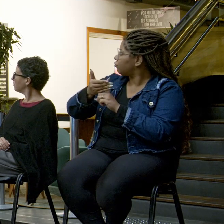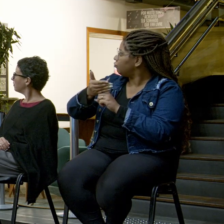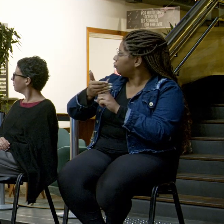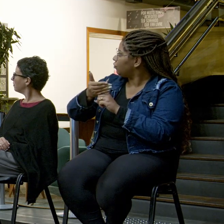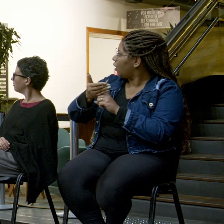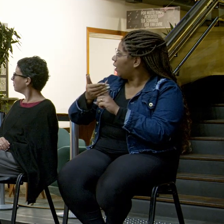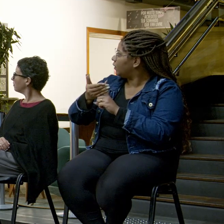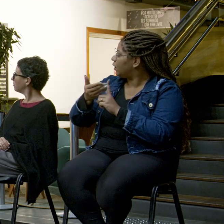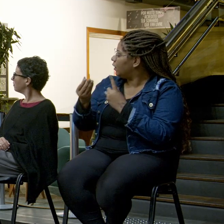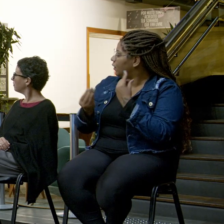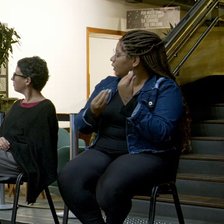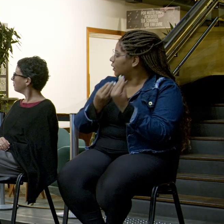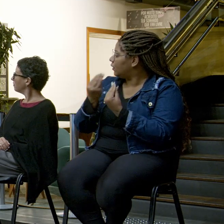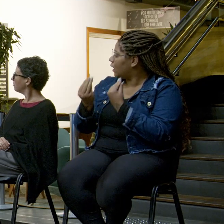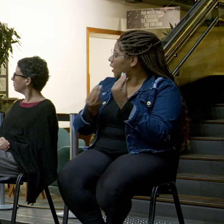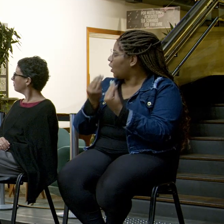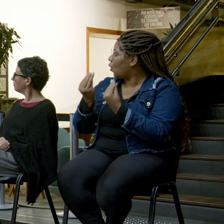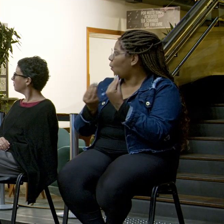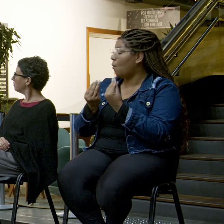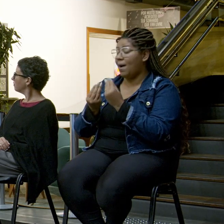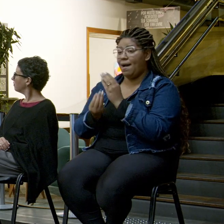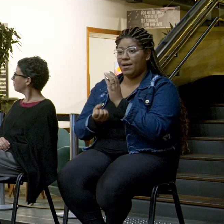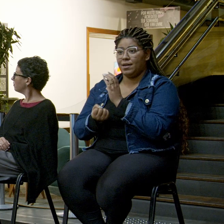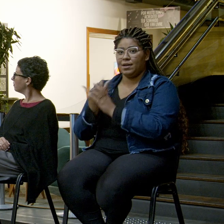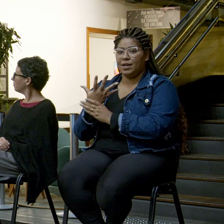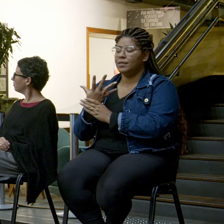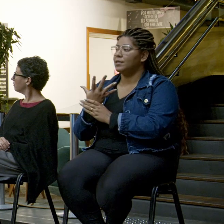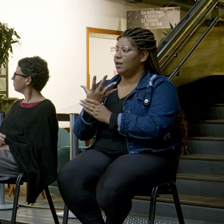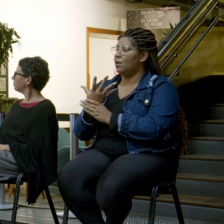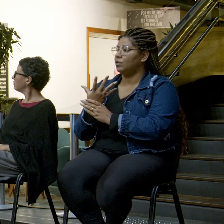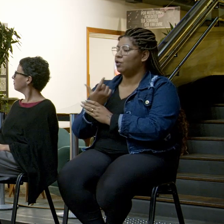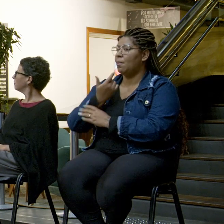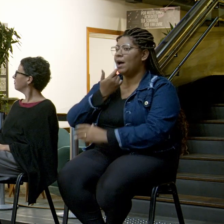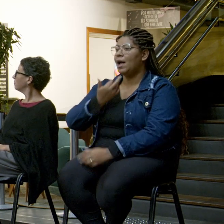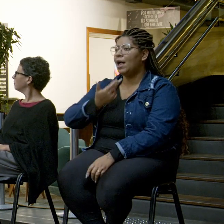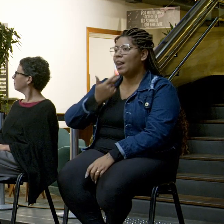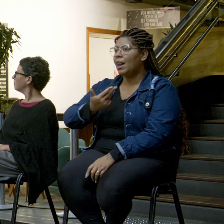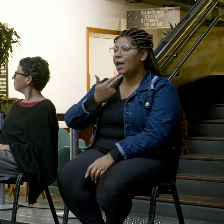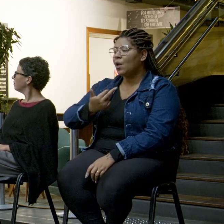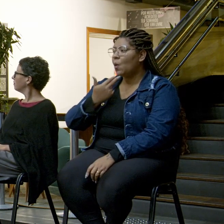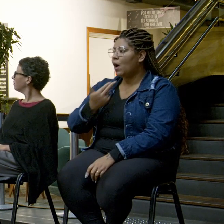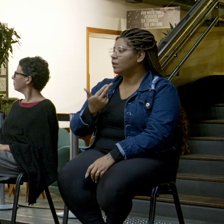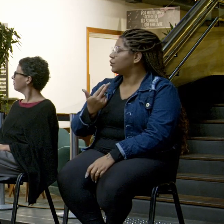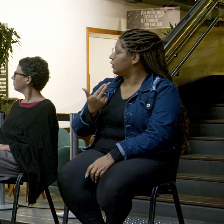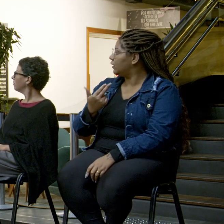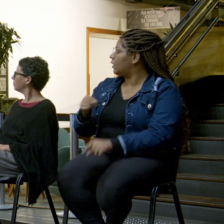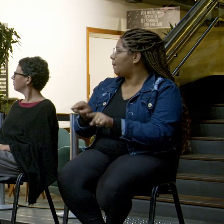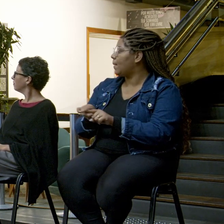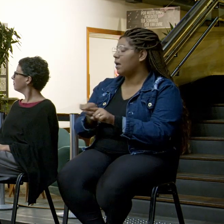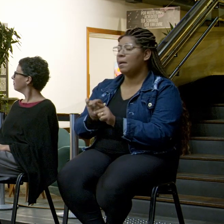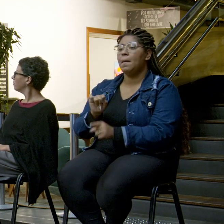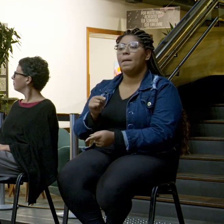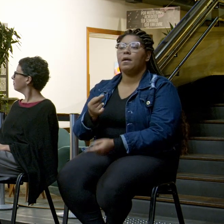Como a construção assim, de uma linguagem. E tem, Paulo falou